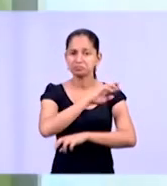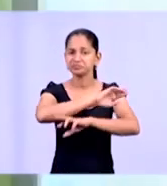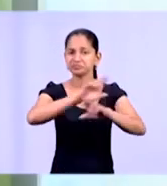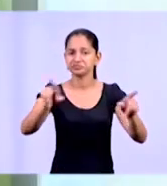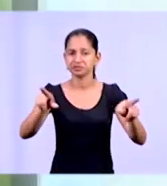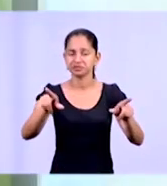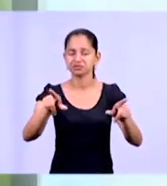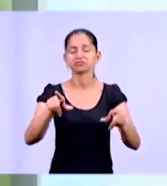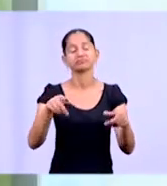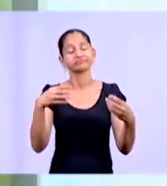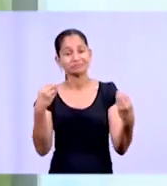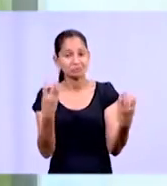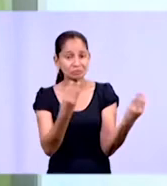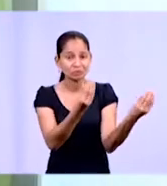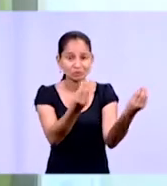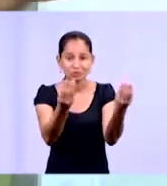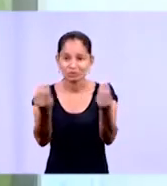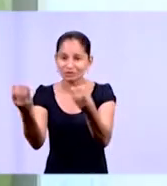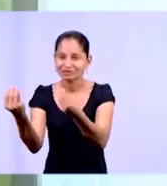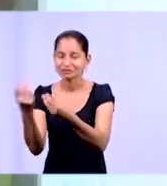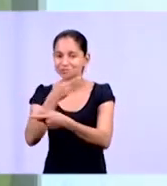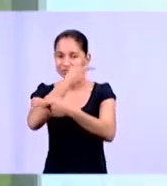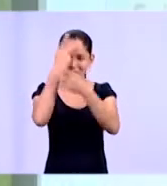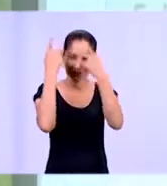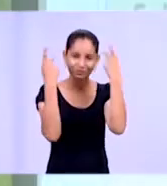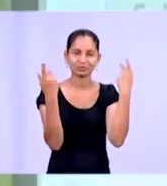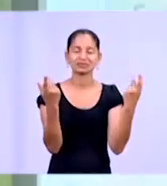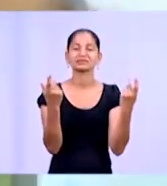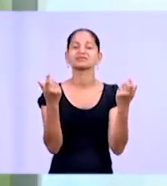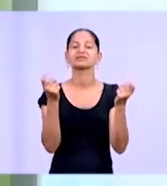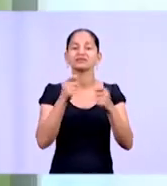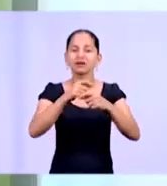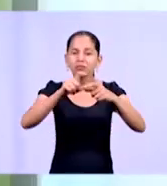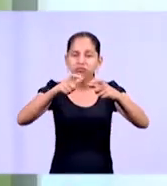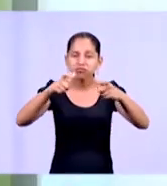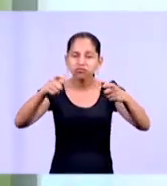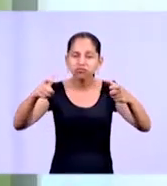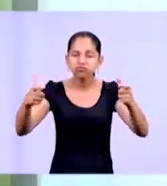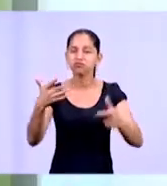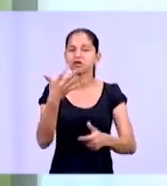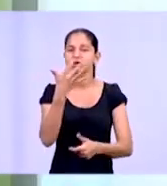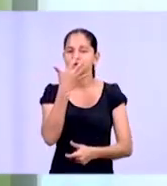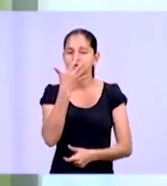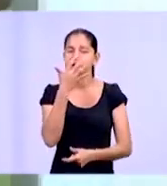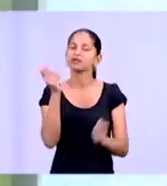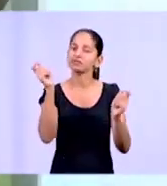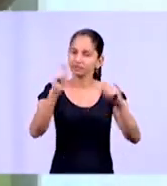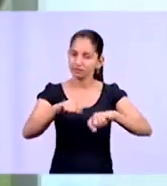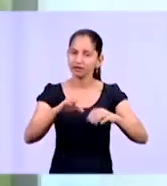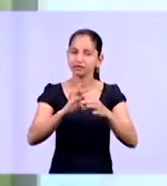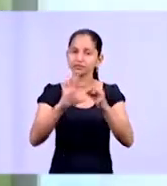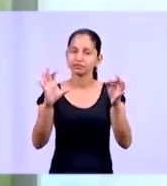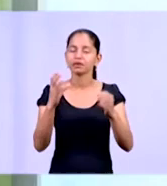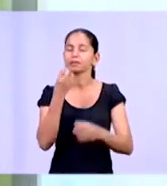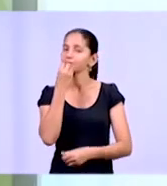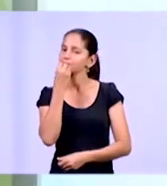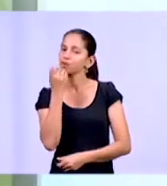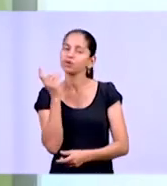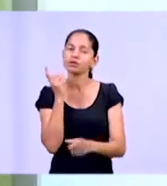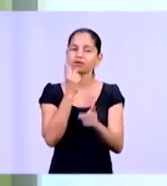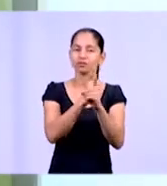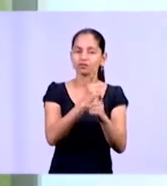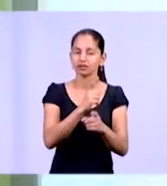Quer dizer, muita gente. A gente tem, a vantagem do EAD é essa abrangência de pessoas que a gente pode, esse público, né, que a gente pode